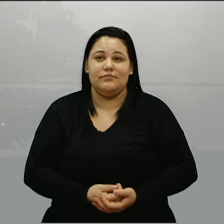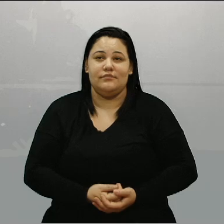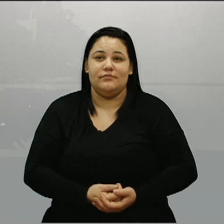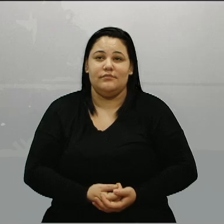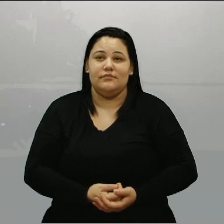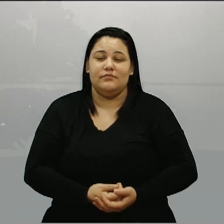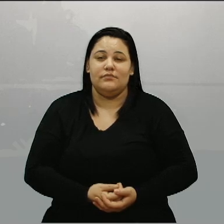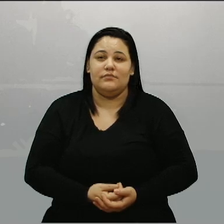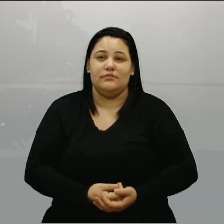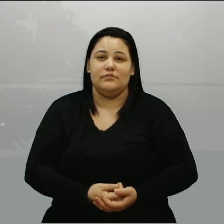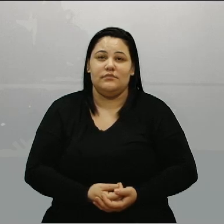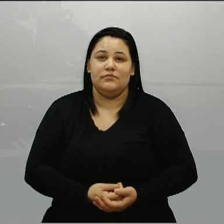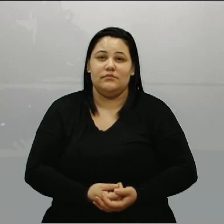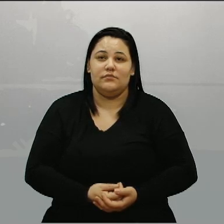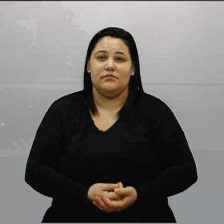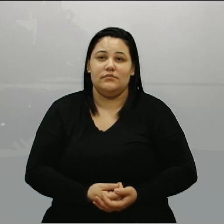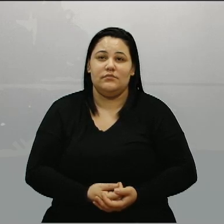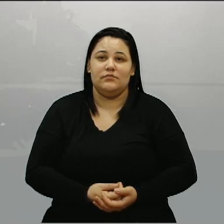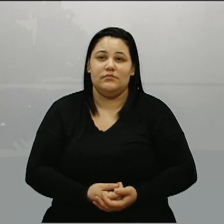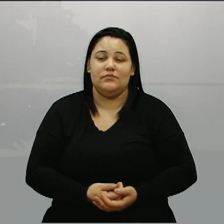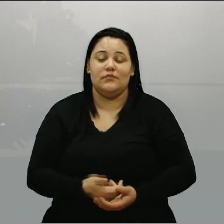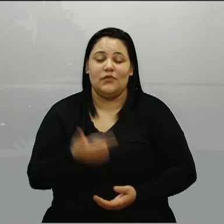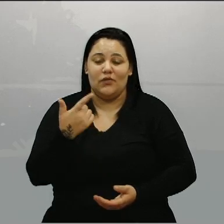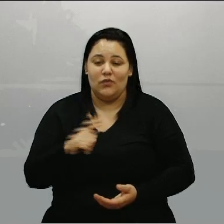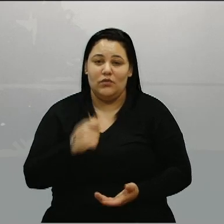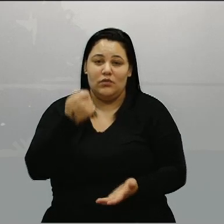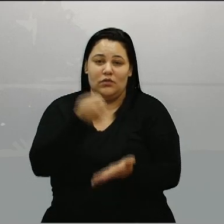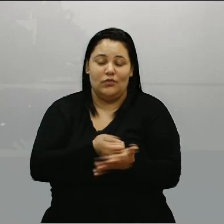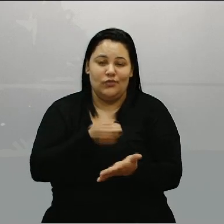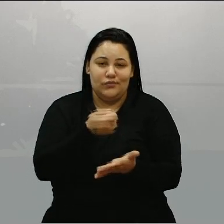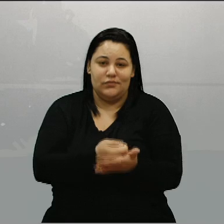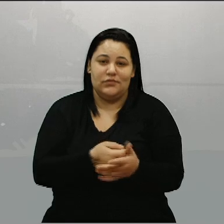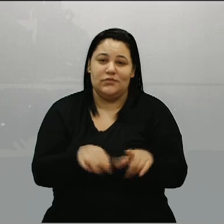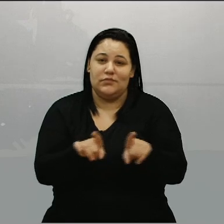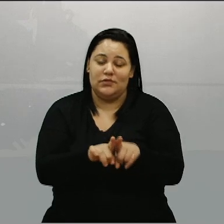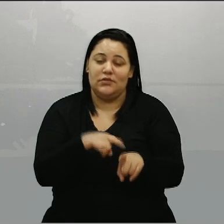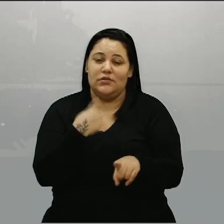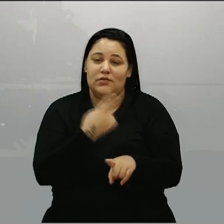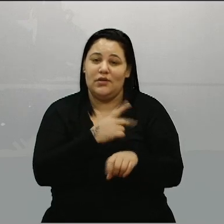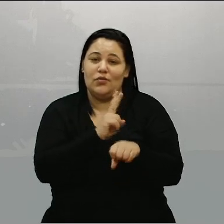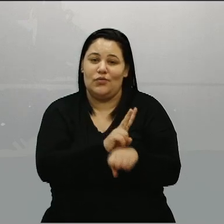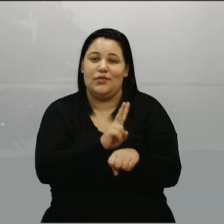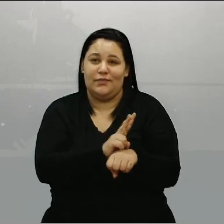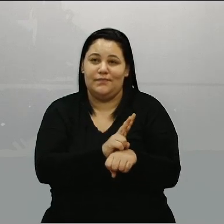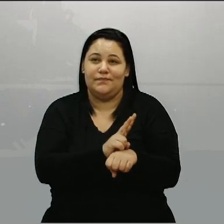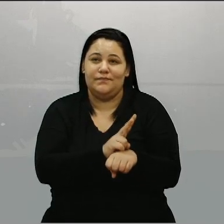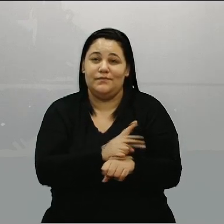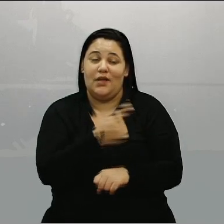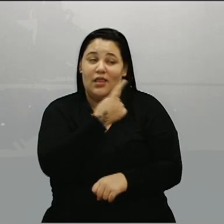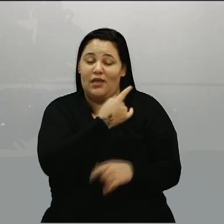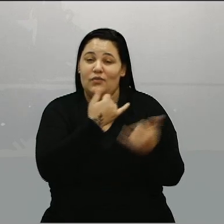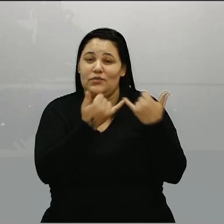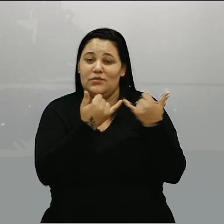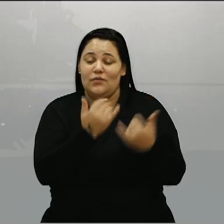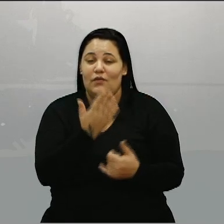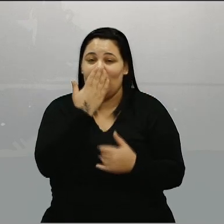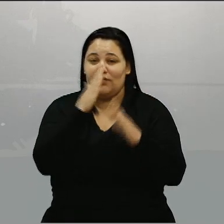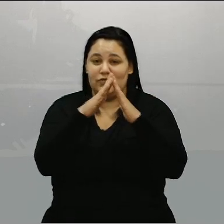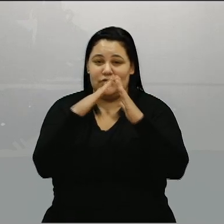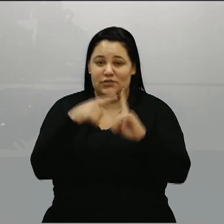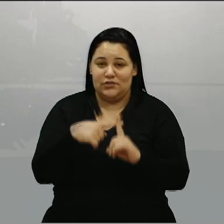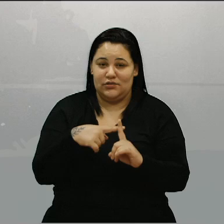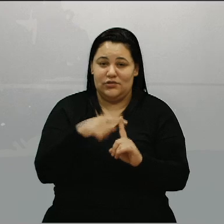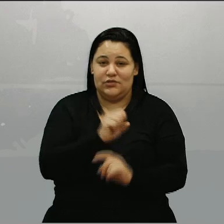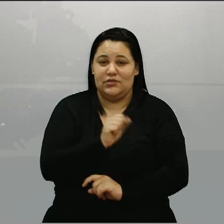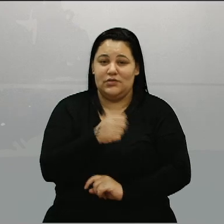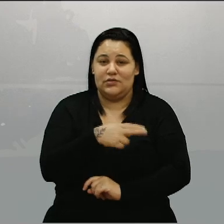Aí uma outra luta que a gente tem é sobre zeladoria também. Ali é um exemplo, em frente à igreja Santa Lúcia, do bairro